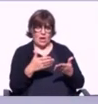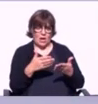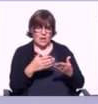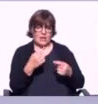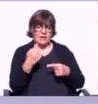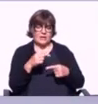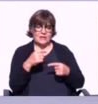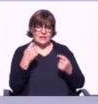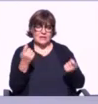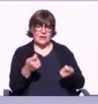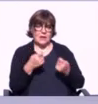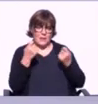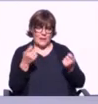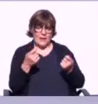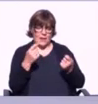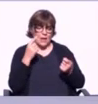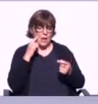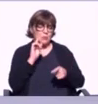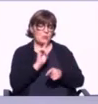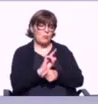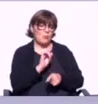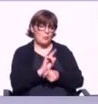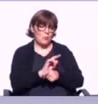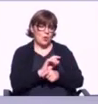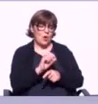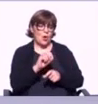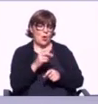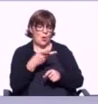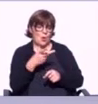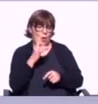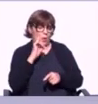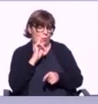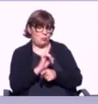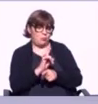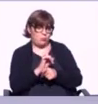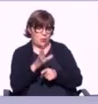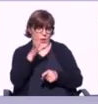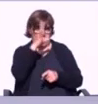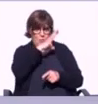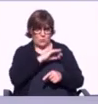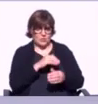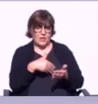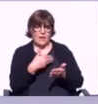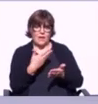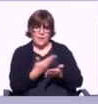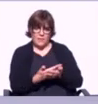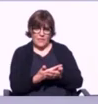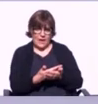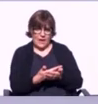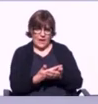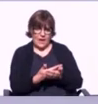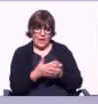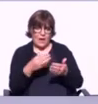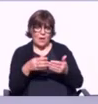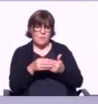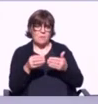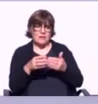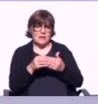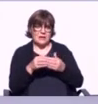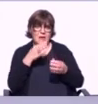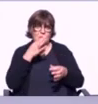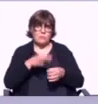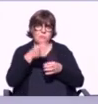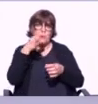uma claque que normalmente ou excessivamente dá utilização aos materiais